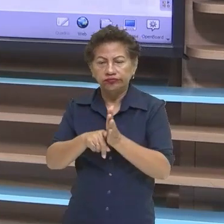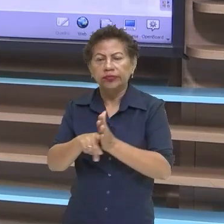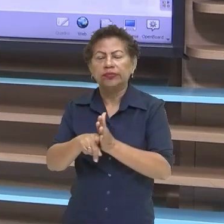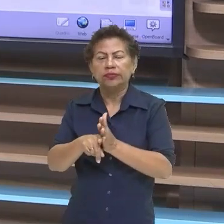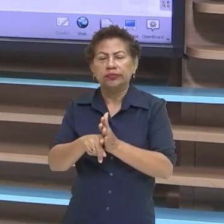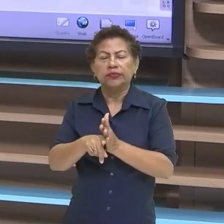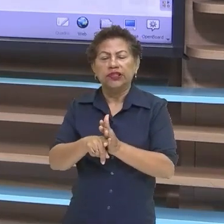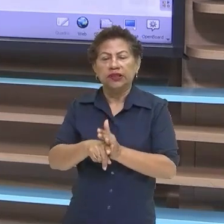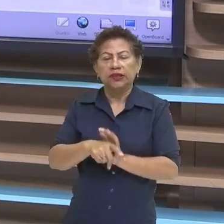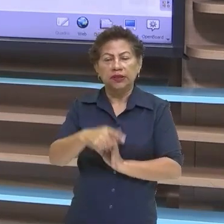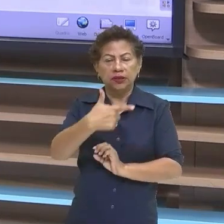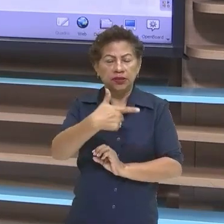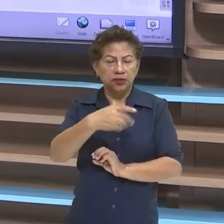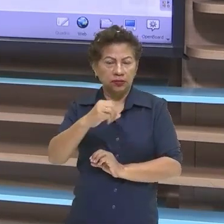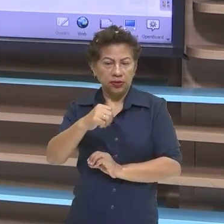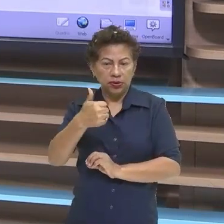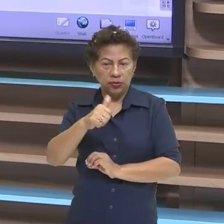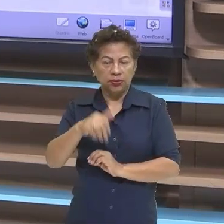tá bom?